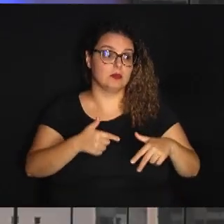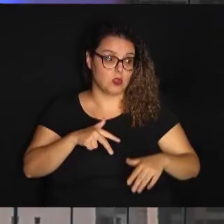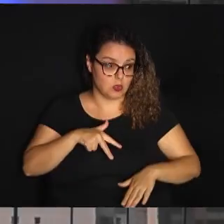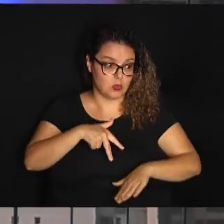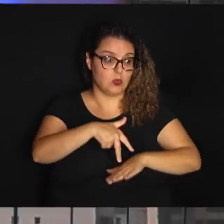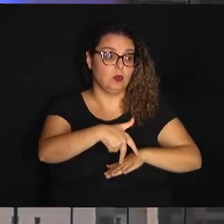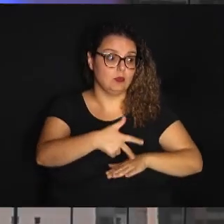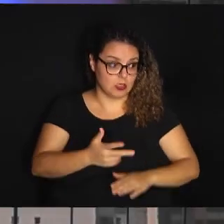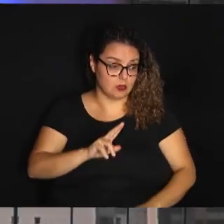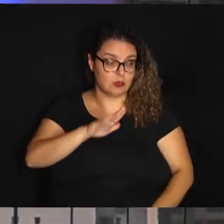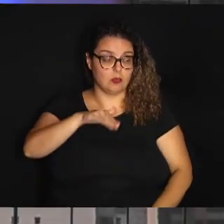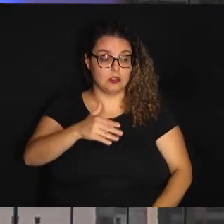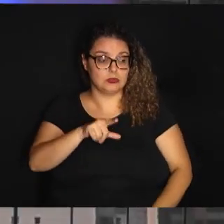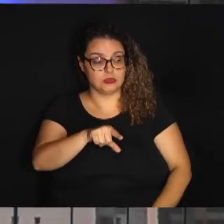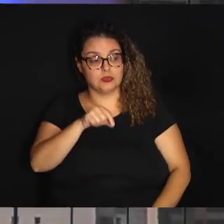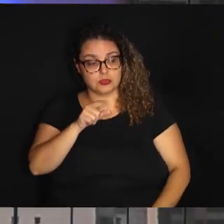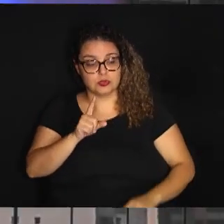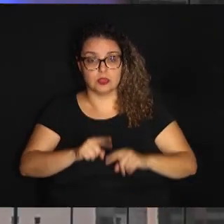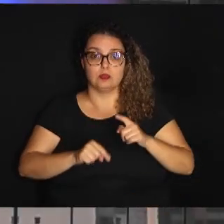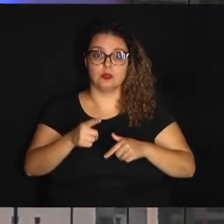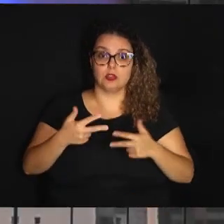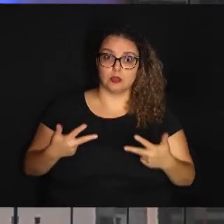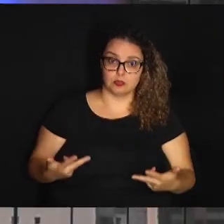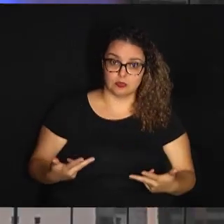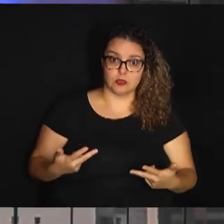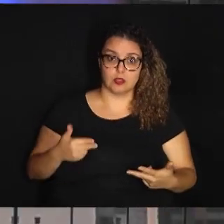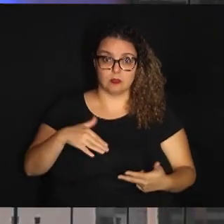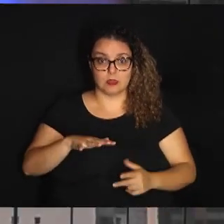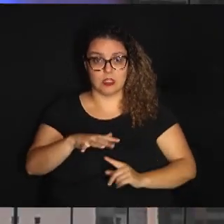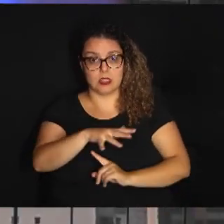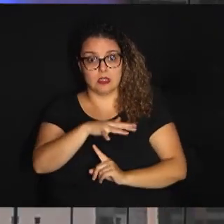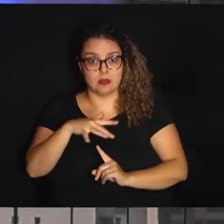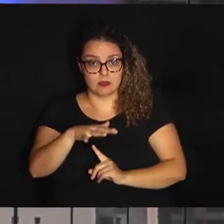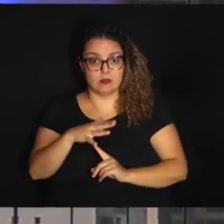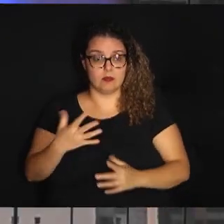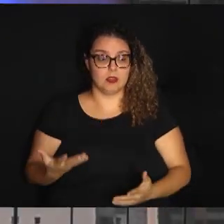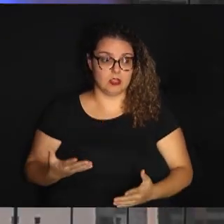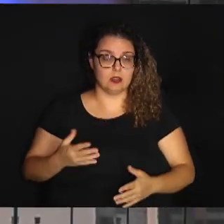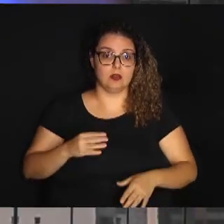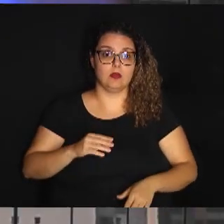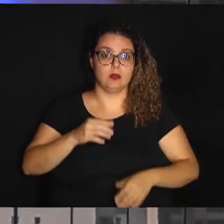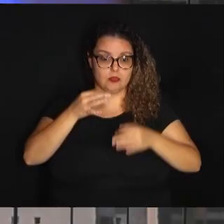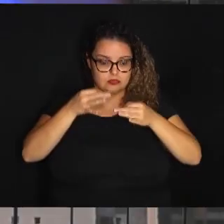papel protagonista nisso, né? À medida que a gente escolhe produtos mais